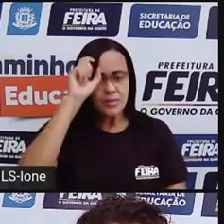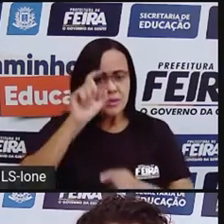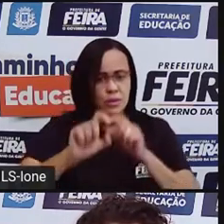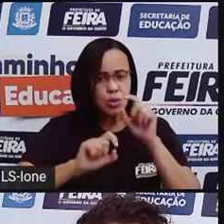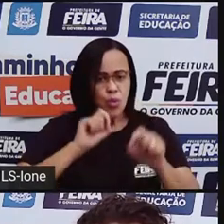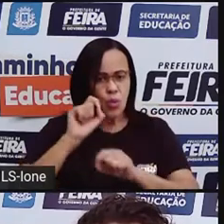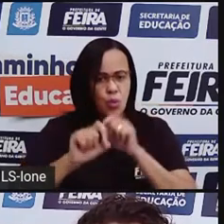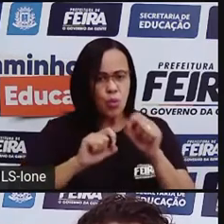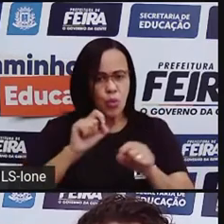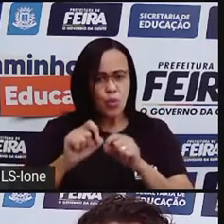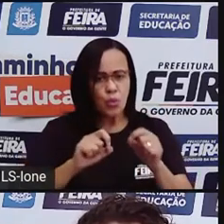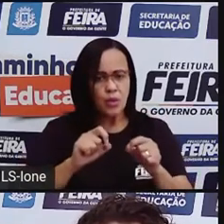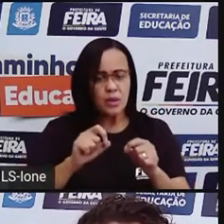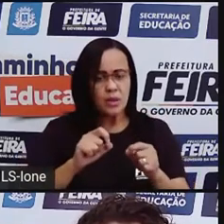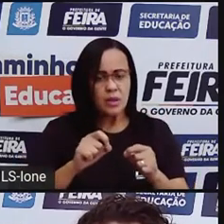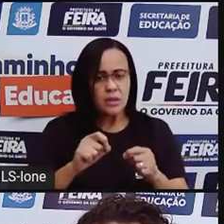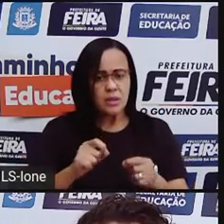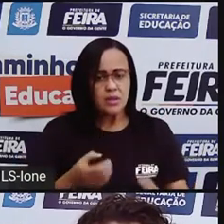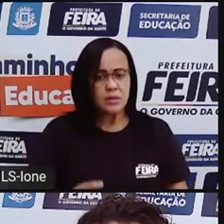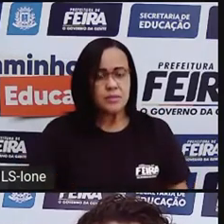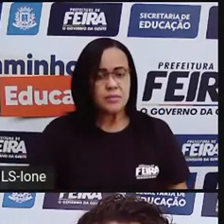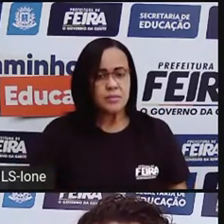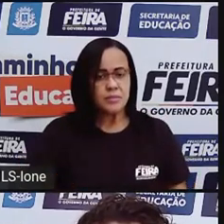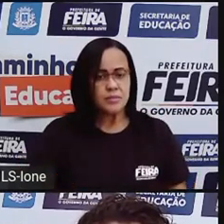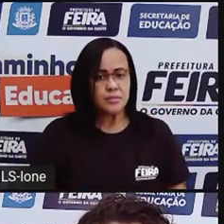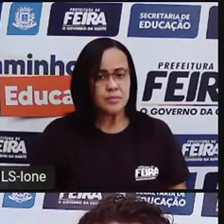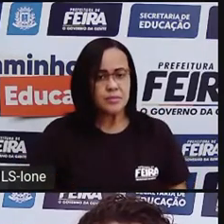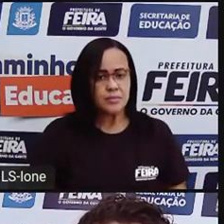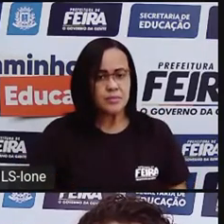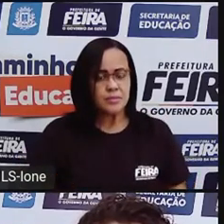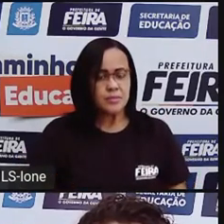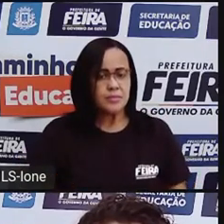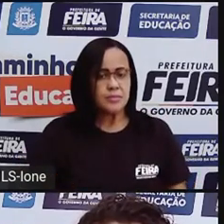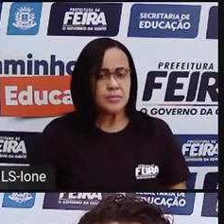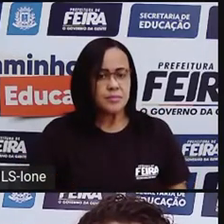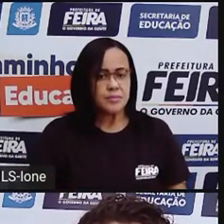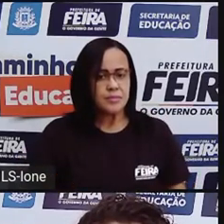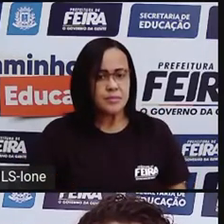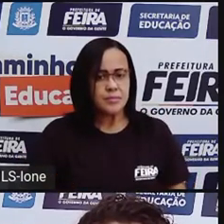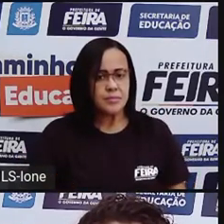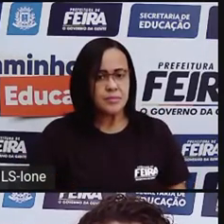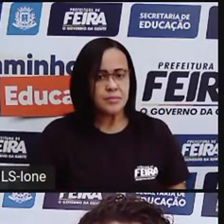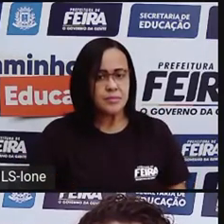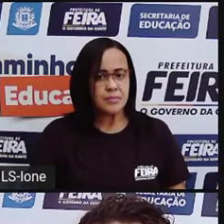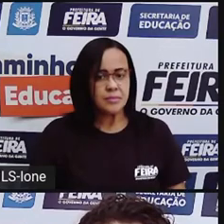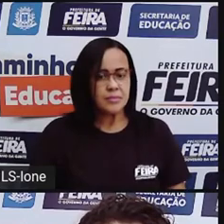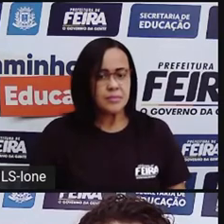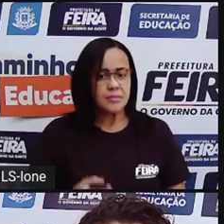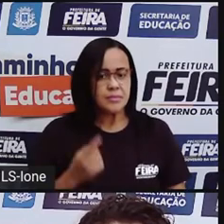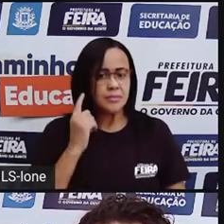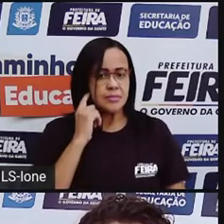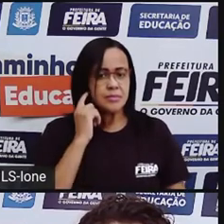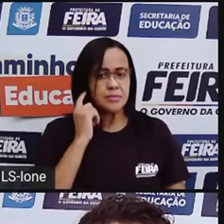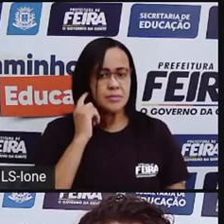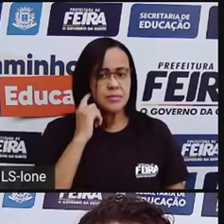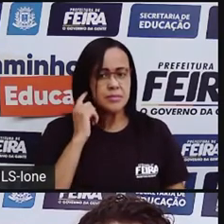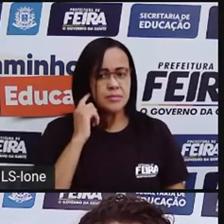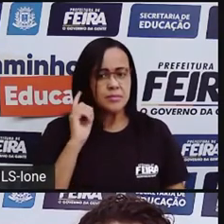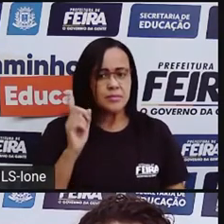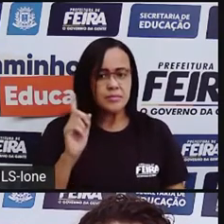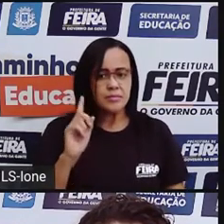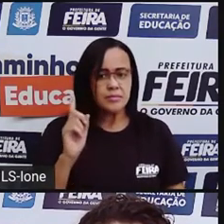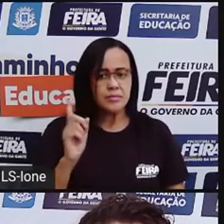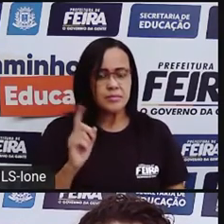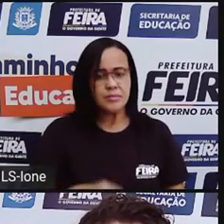uma pessoa, né? Como é que eu me cumprimento com essa pessoa em inglês? E aí, será que vocês já conhecem? Acho que algumas crianças